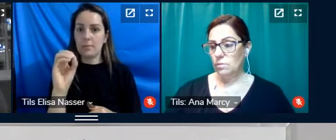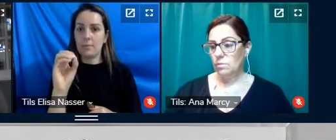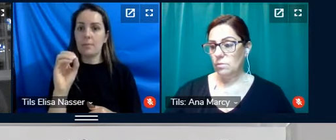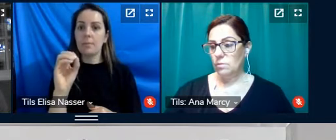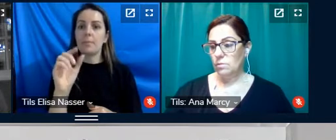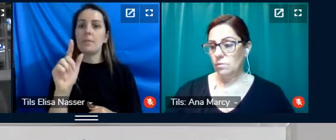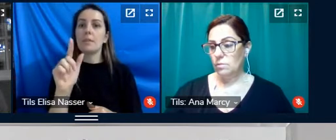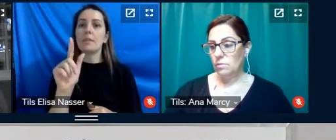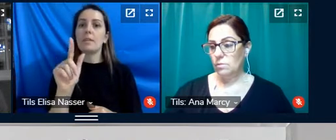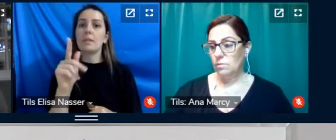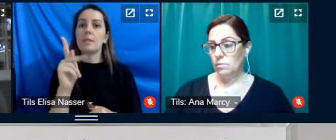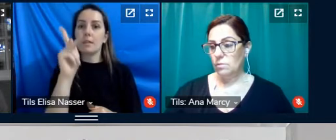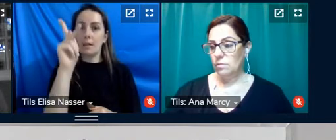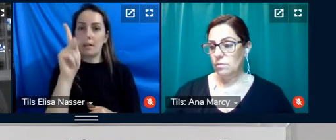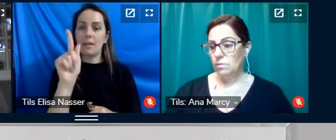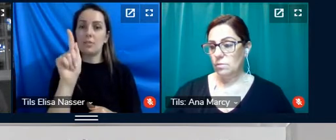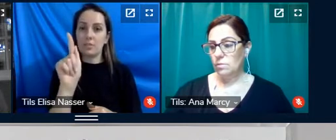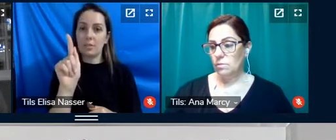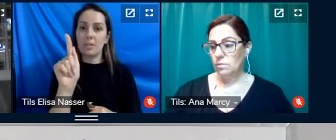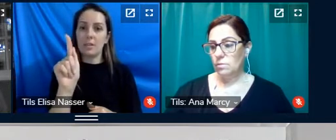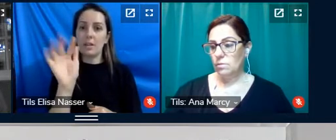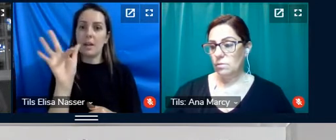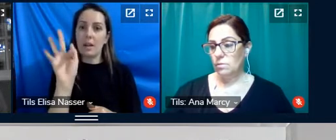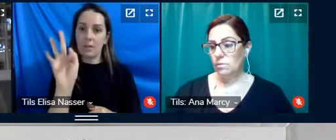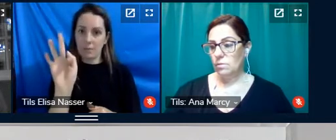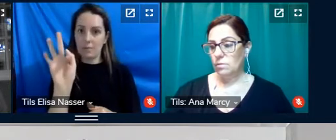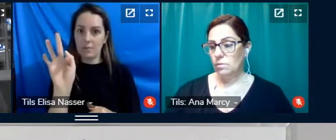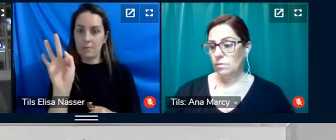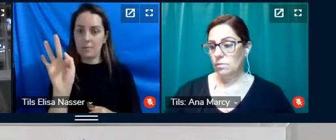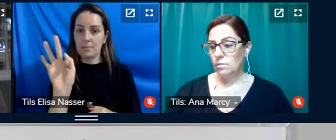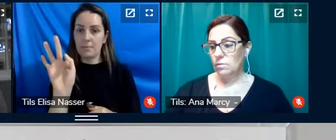kgf, 100 kg-força, e o ângulo alfa seja